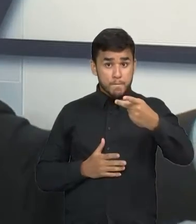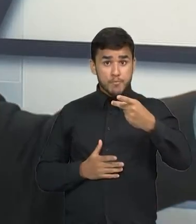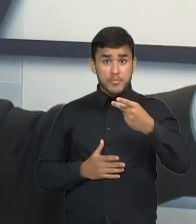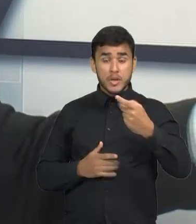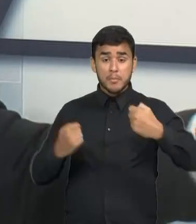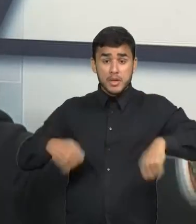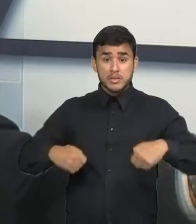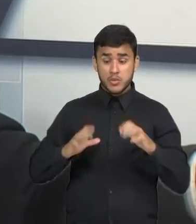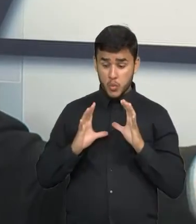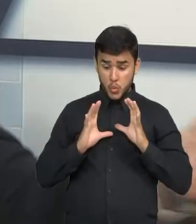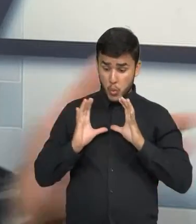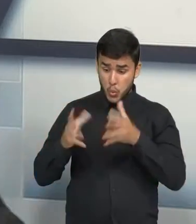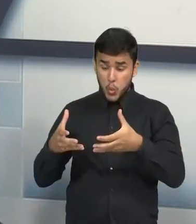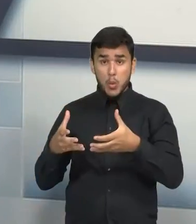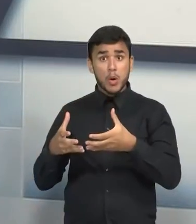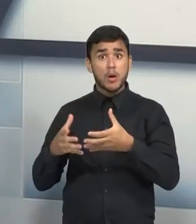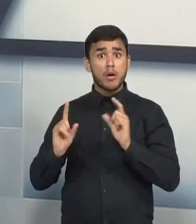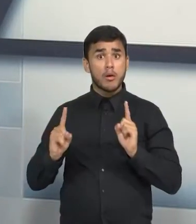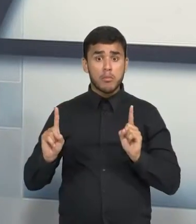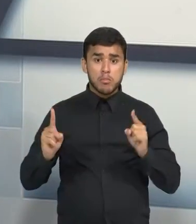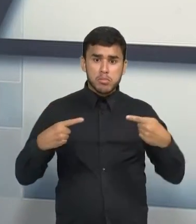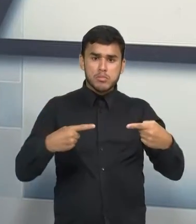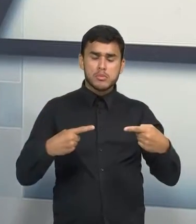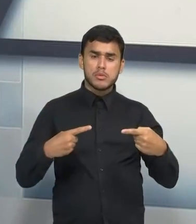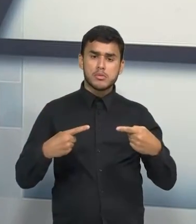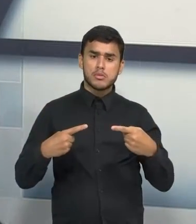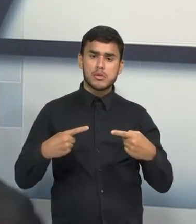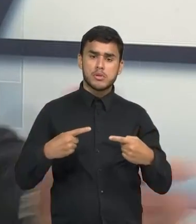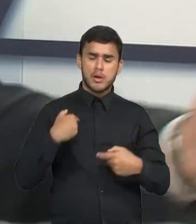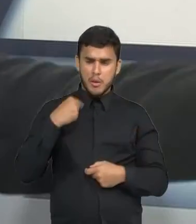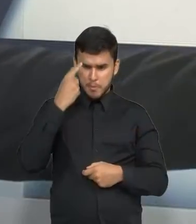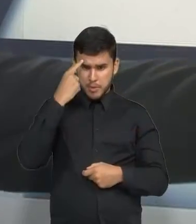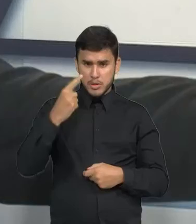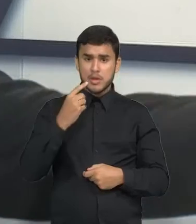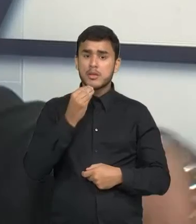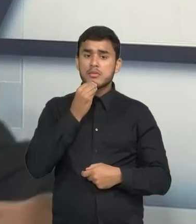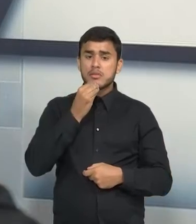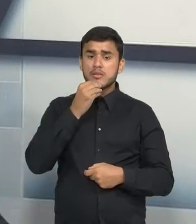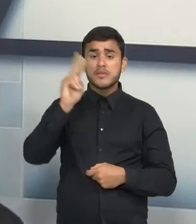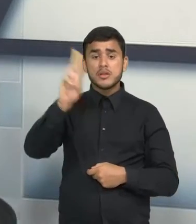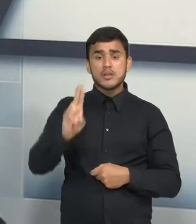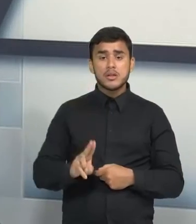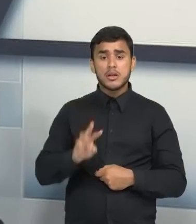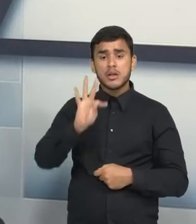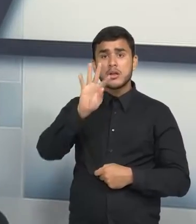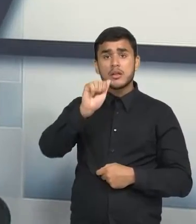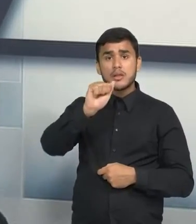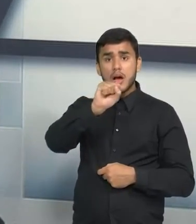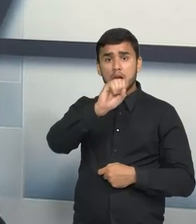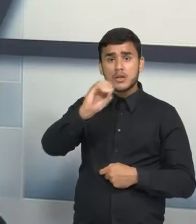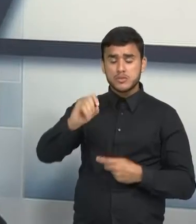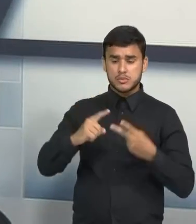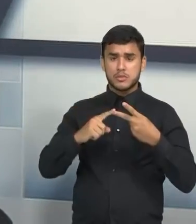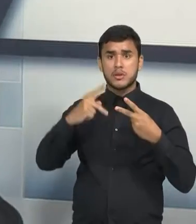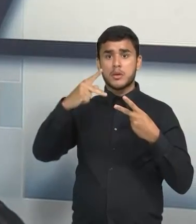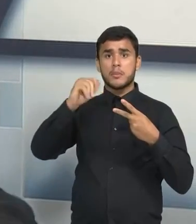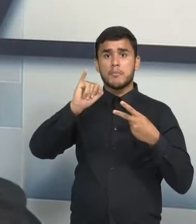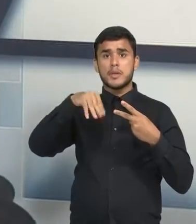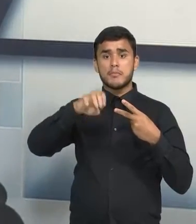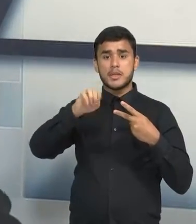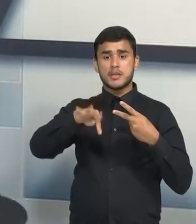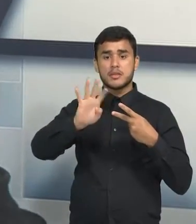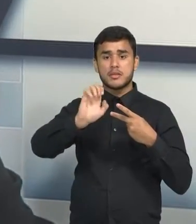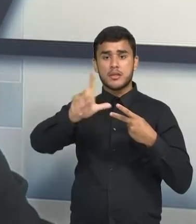os líderes da oposição estivessem junto com o governador. Por isso que eu dizia, o Tássio e o Pimentel deveriam estar lá, junto com o Michel Temer.